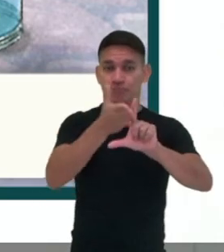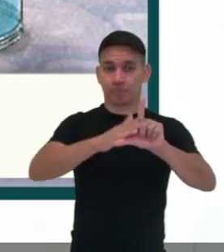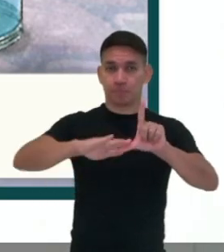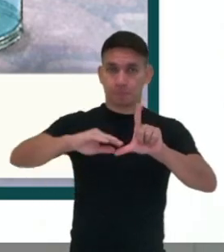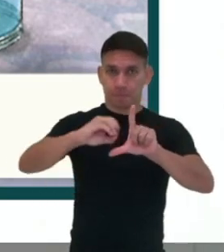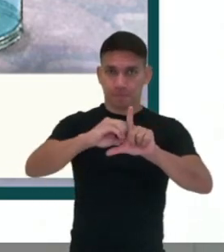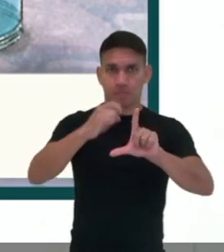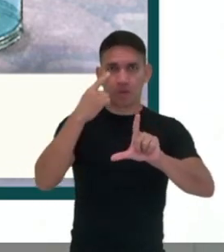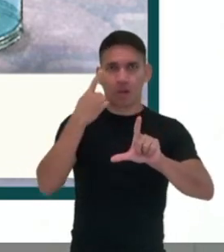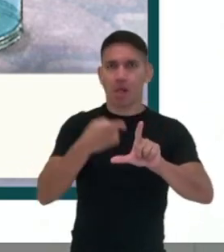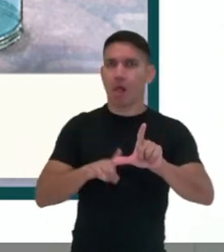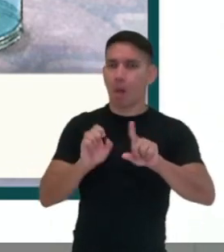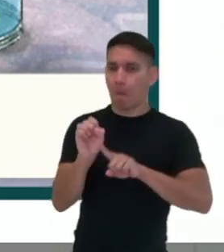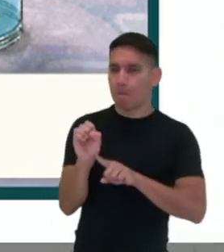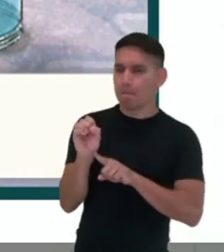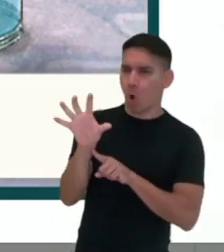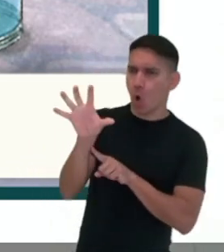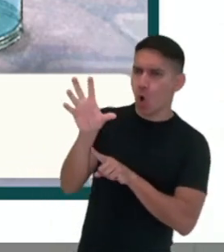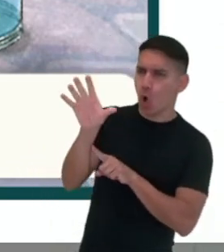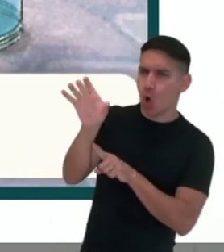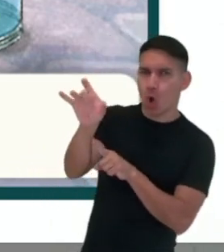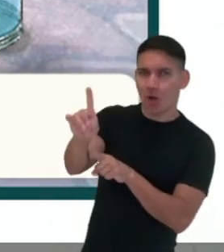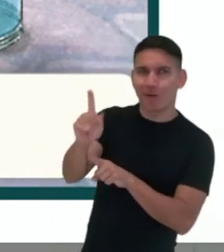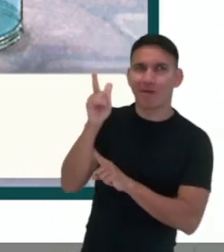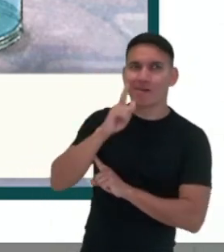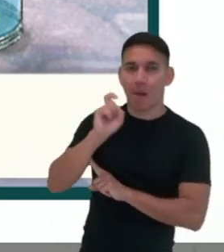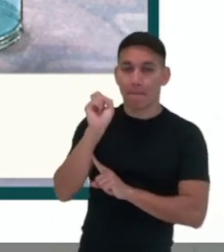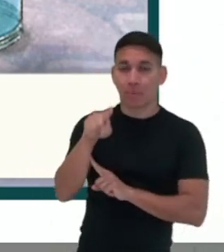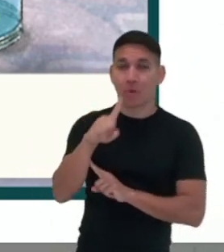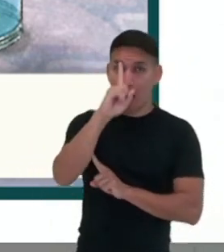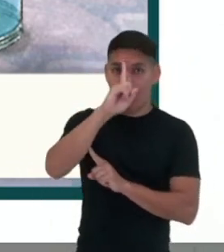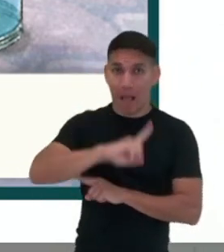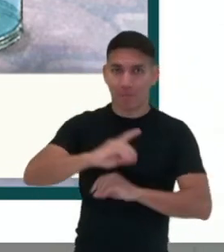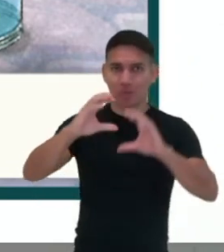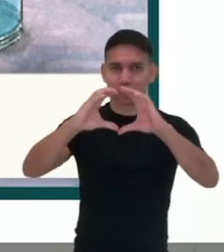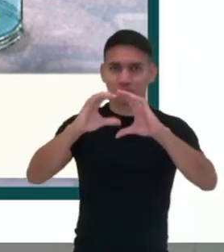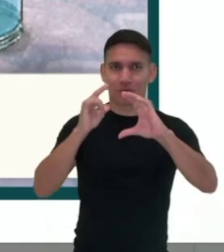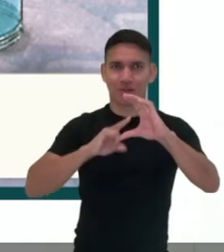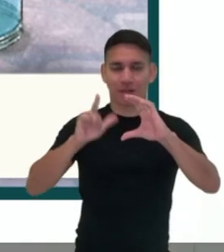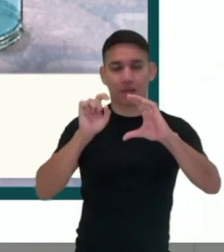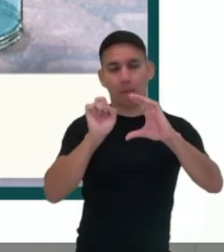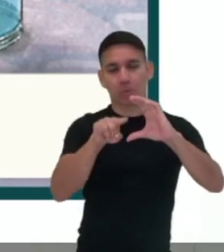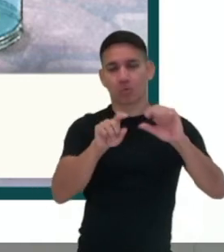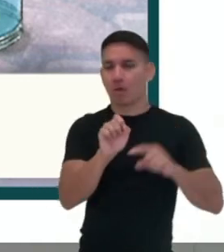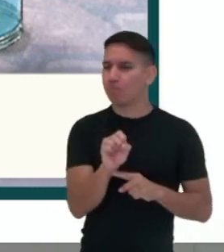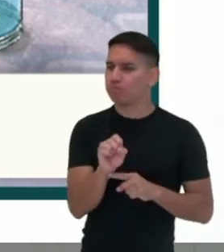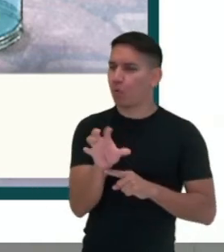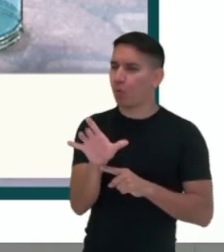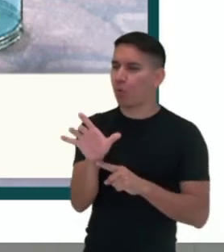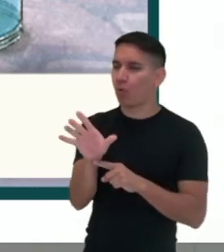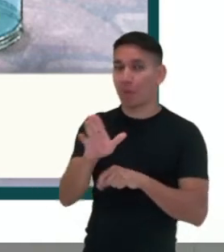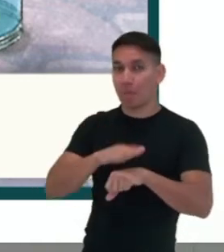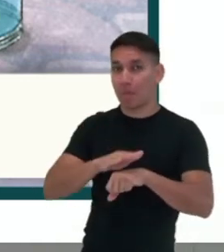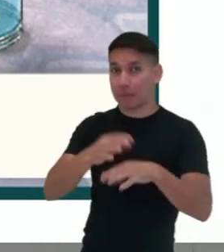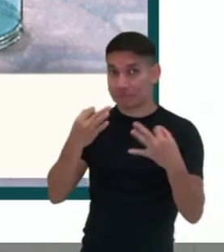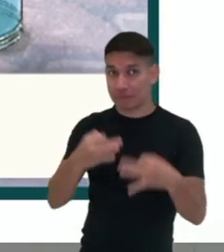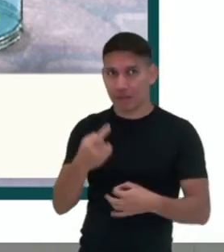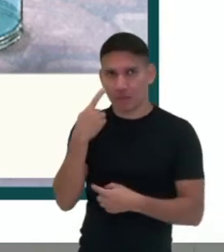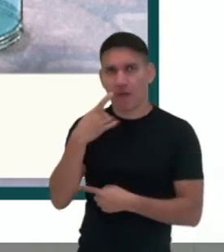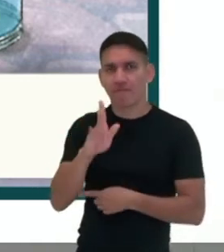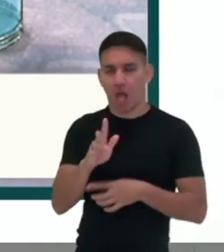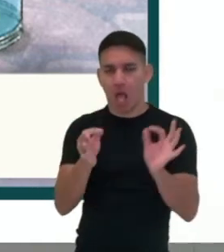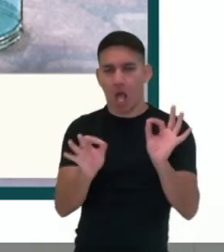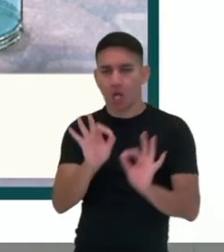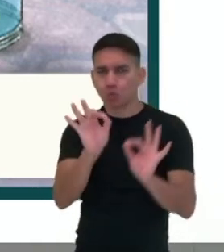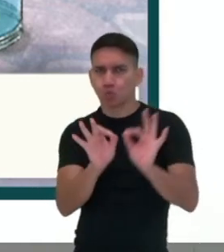alvo, né? E clique ali naquela bolinha amarelinha, né? Que é o disparador ali do canhão, né? Quando estiver pronto. Então você vai posicionar